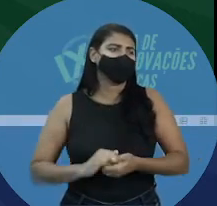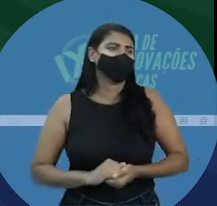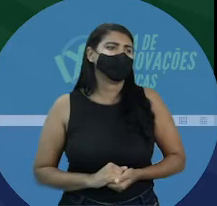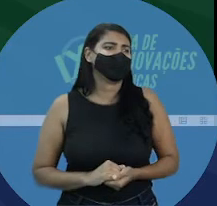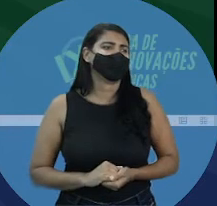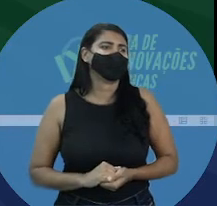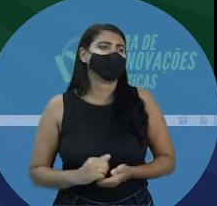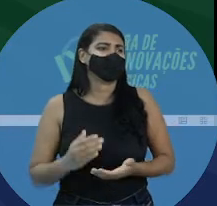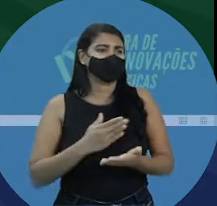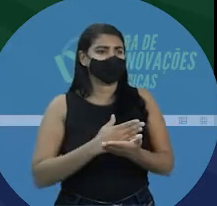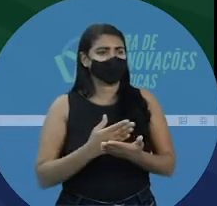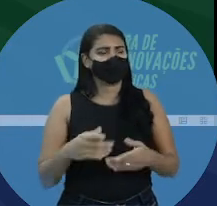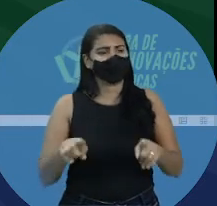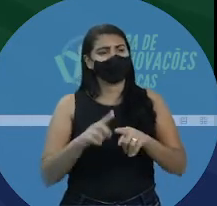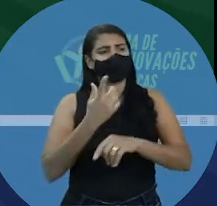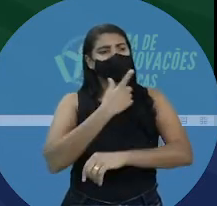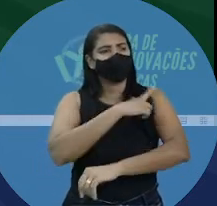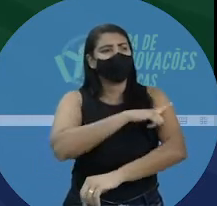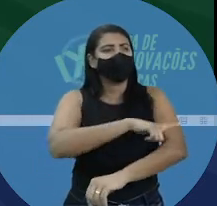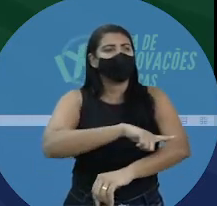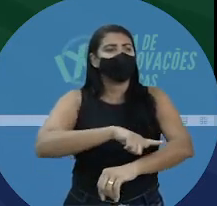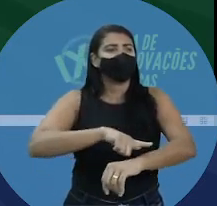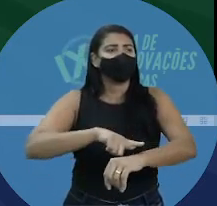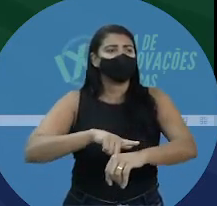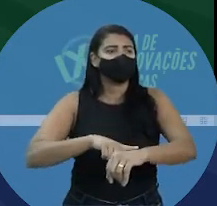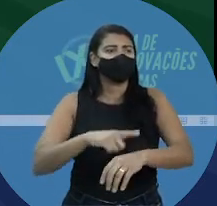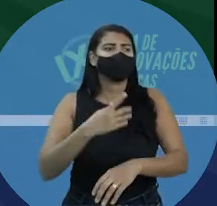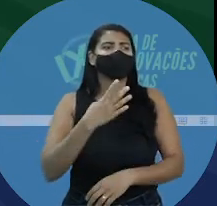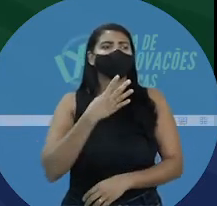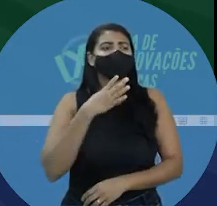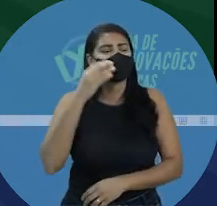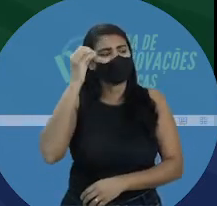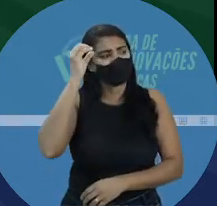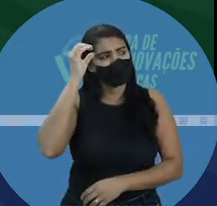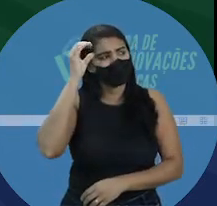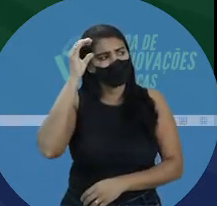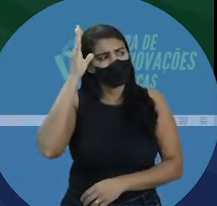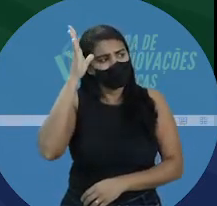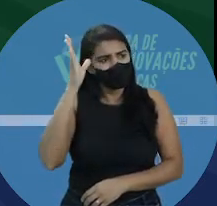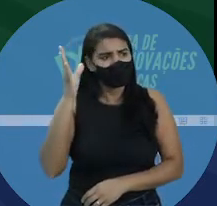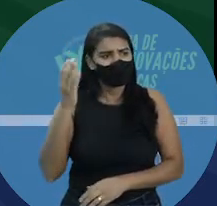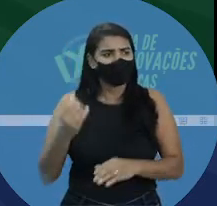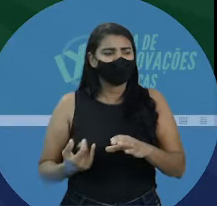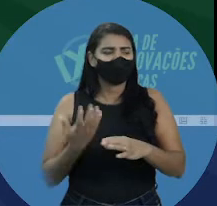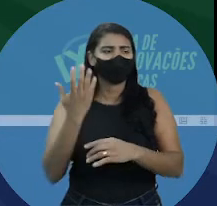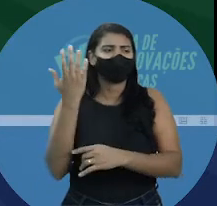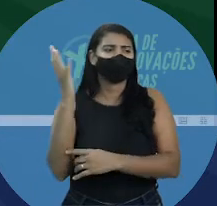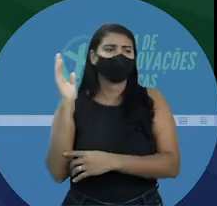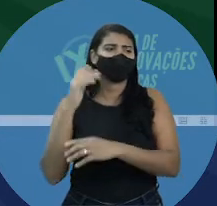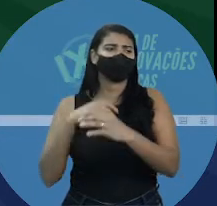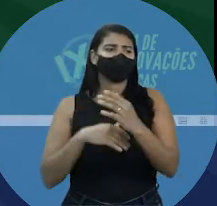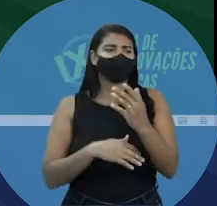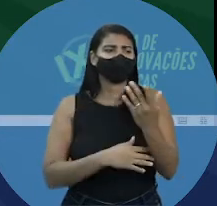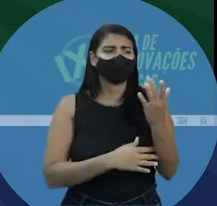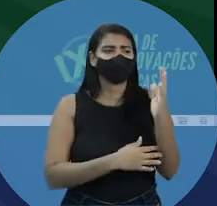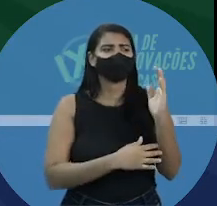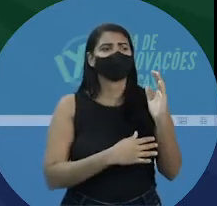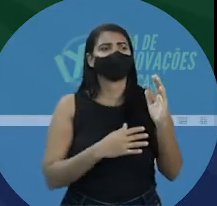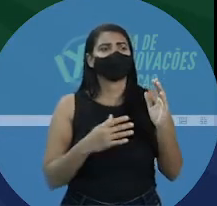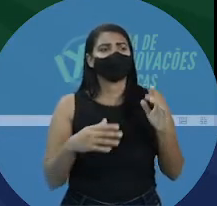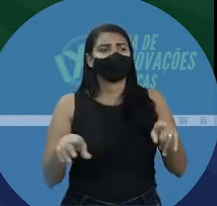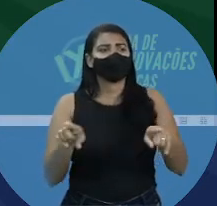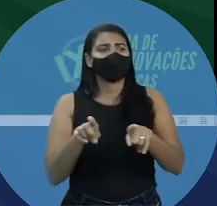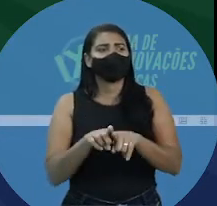começou também no comportamento, no conhecimento, na implantação, chegou também